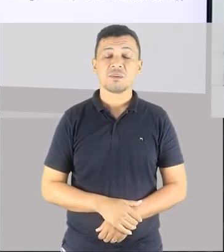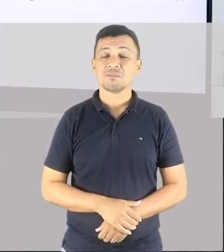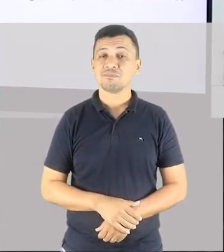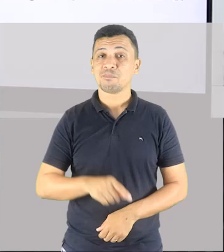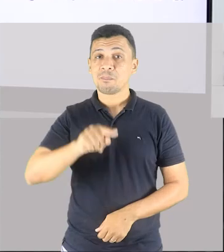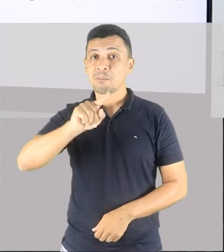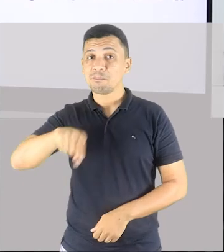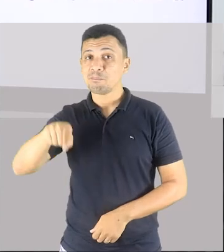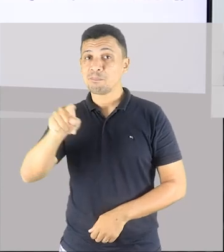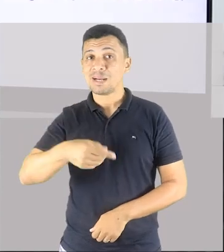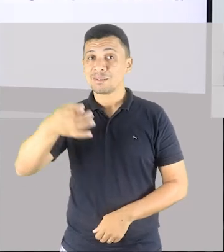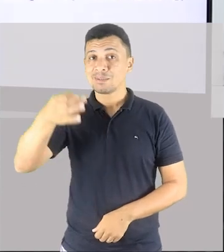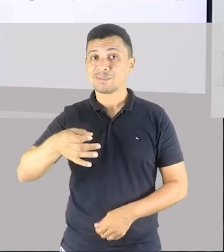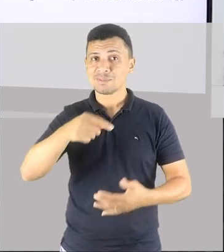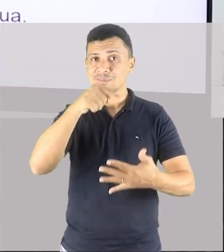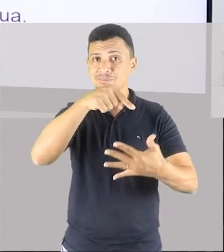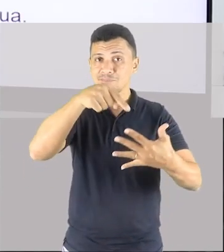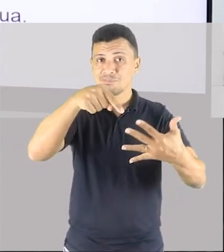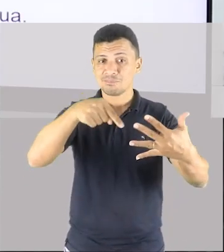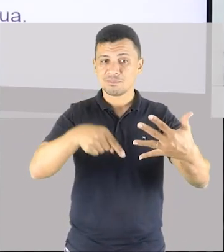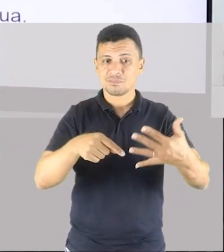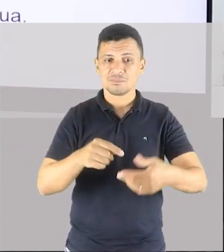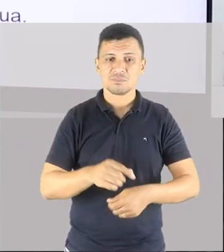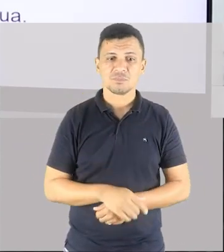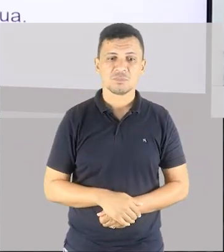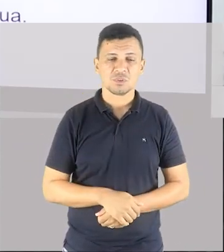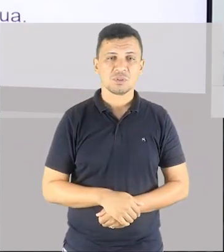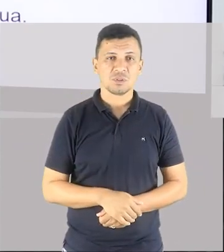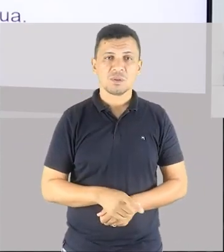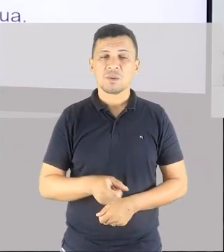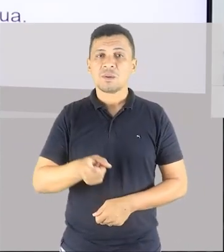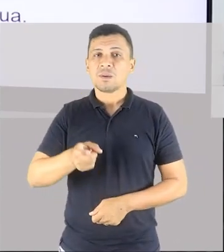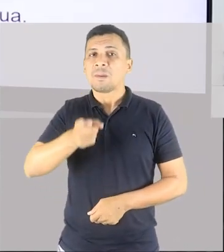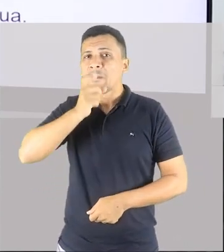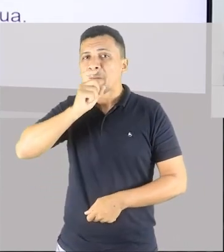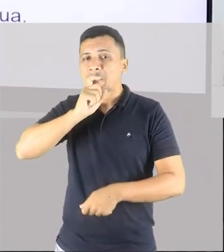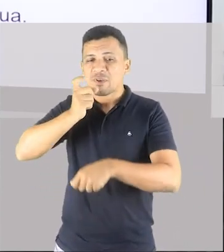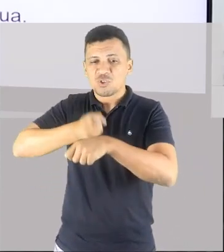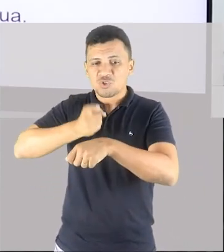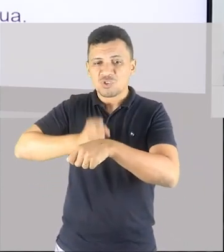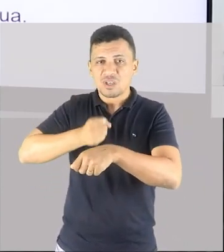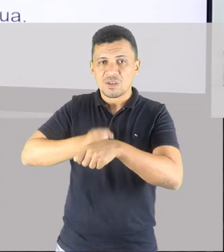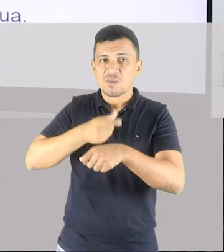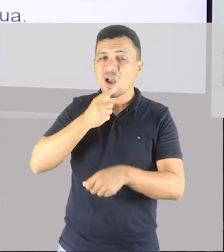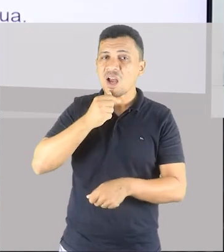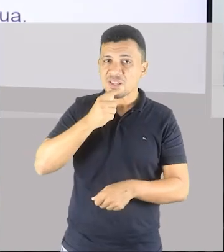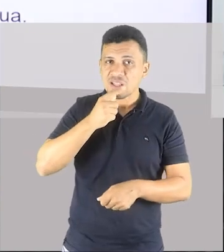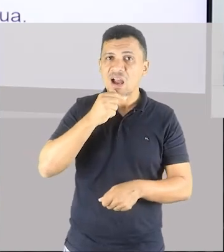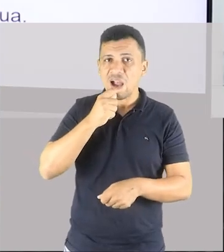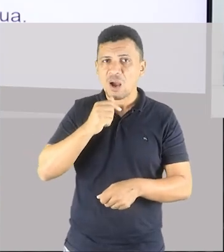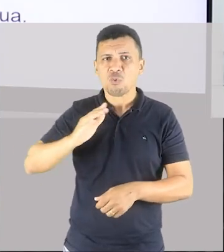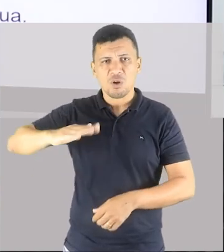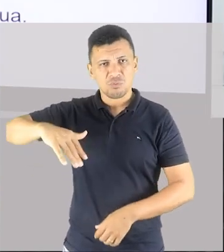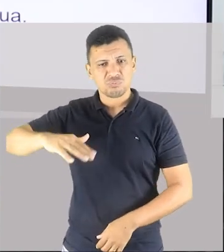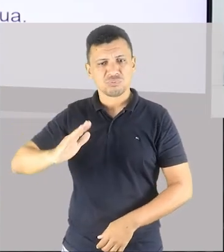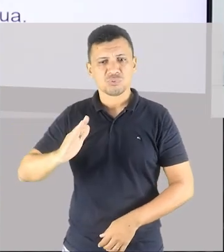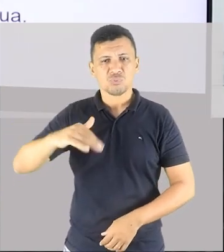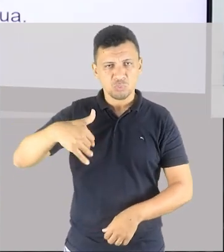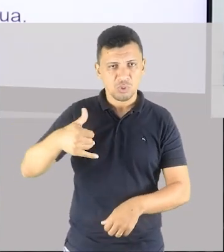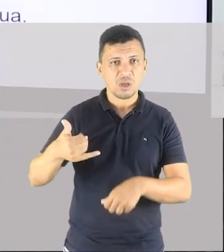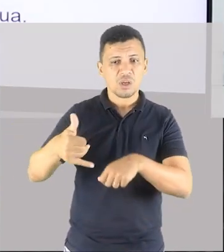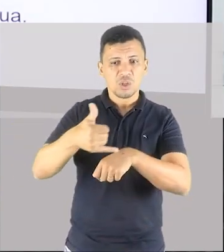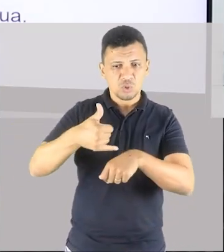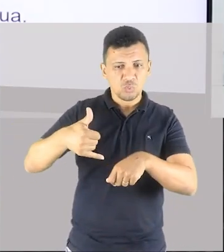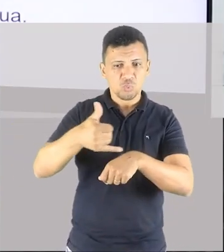condições, assinale a alternativa correta. Vamos lá? O bloco de gelo flutua na água, no